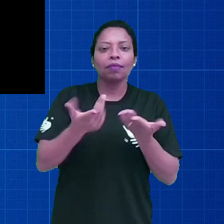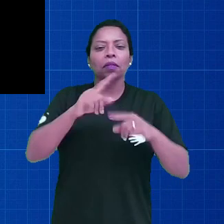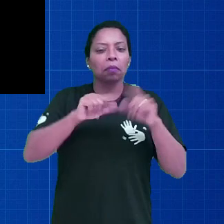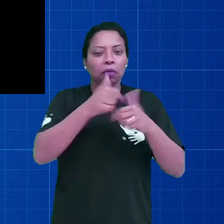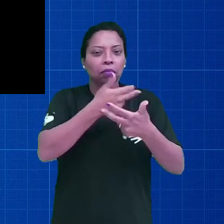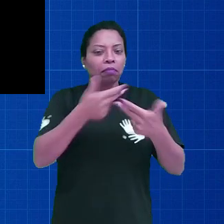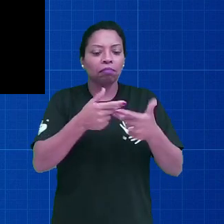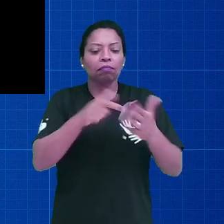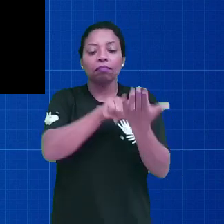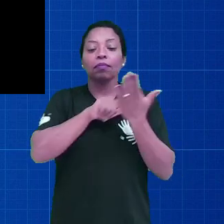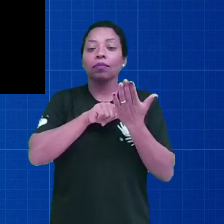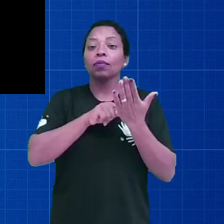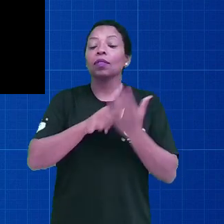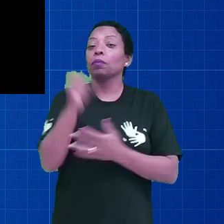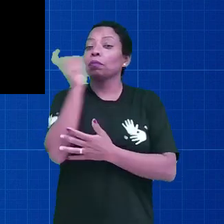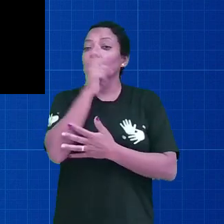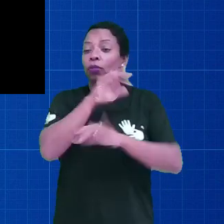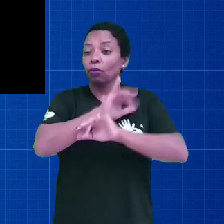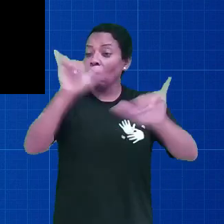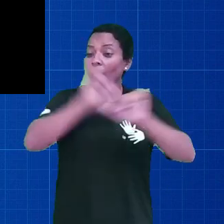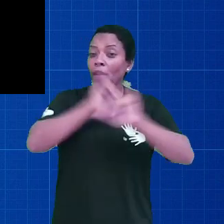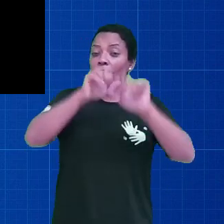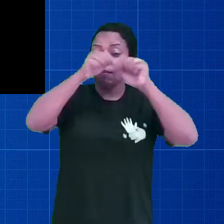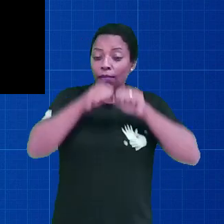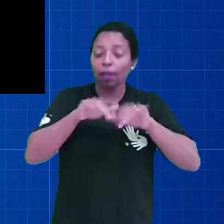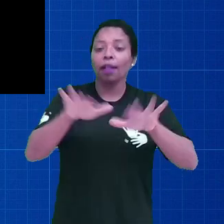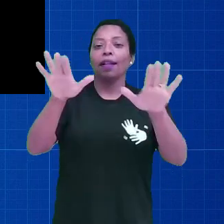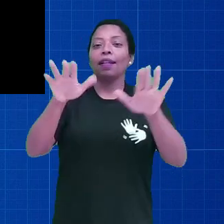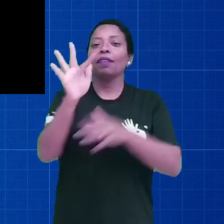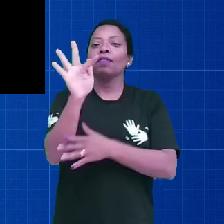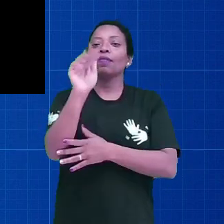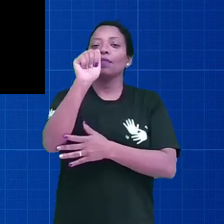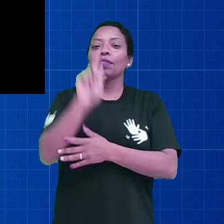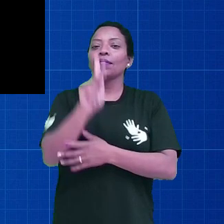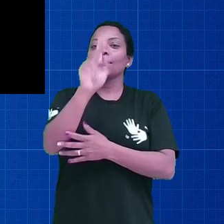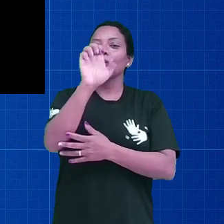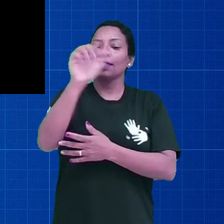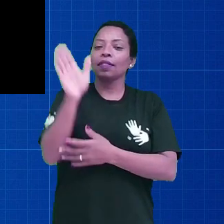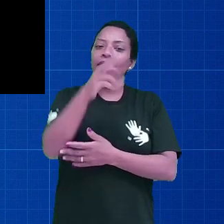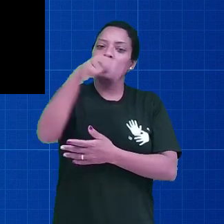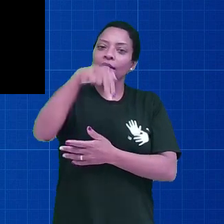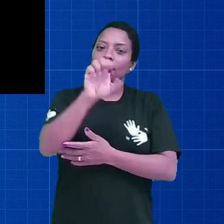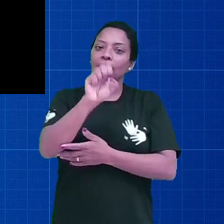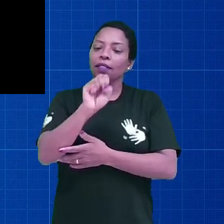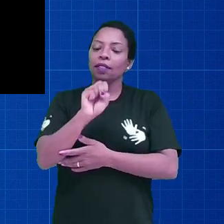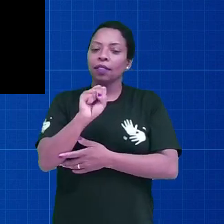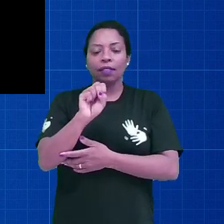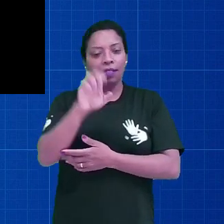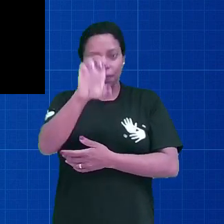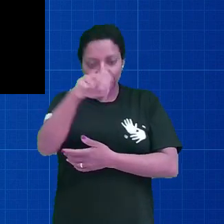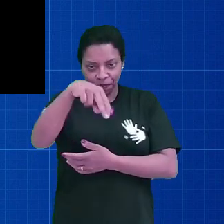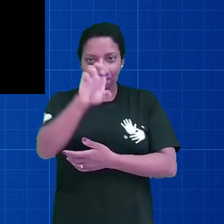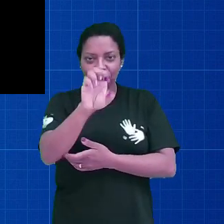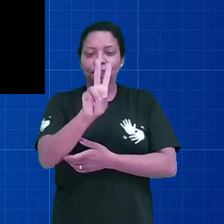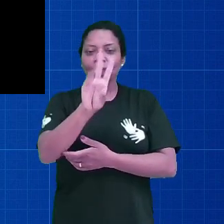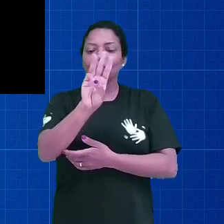às fake news. Como reconhecer uma fake news? É uma notícia falsa. Uma das coisas é